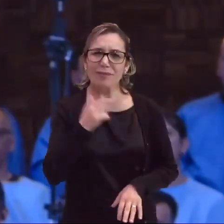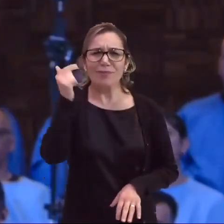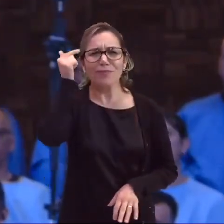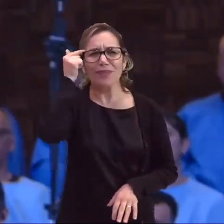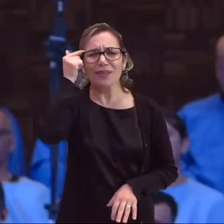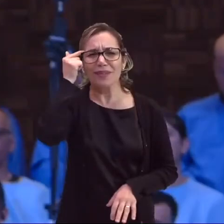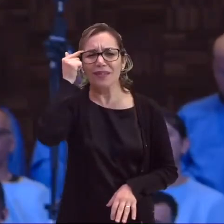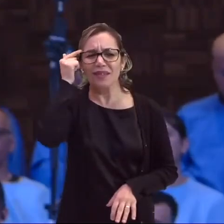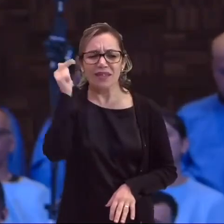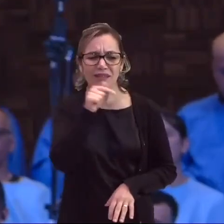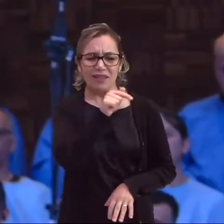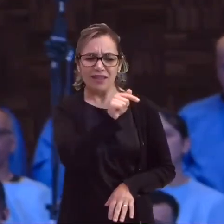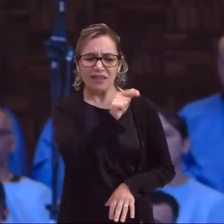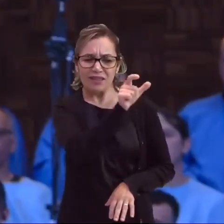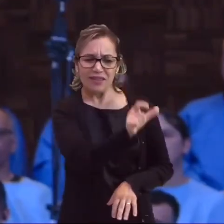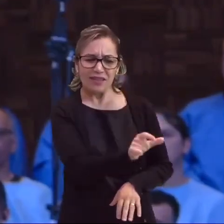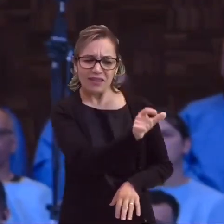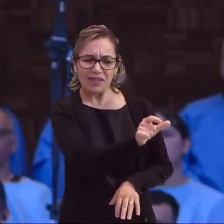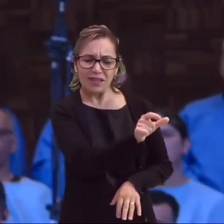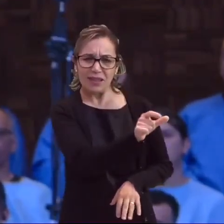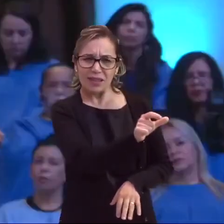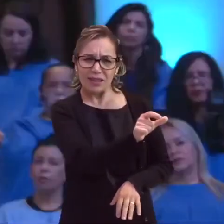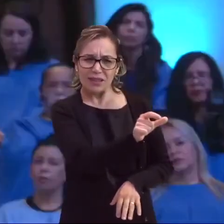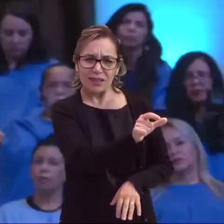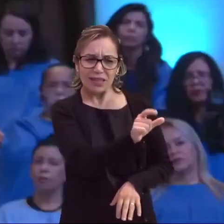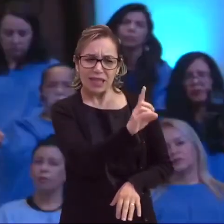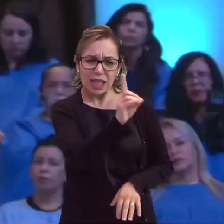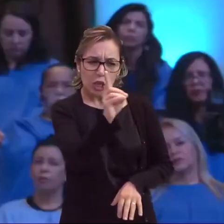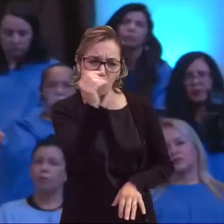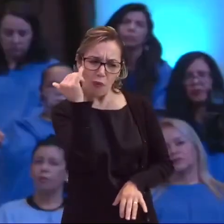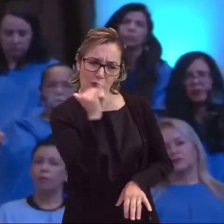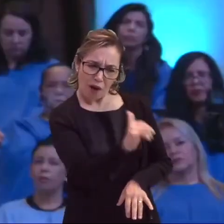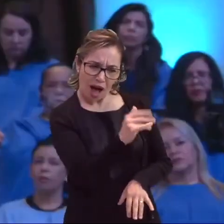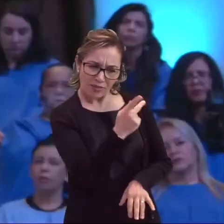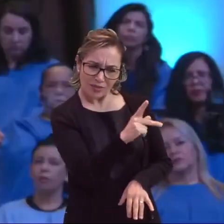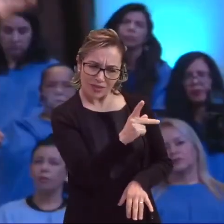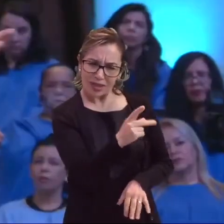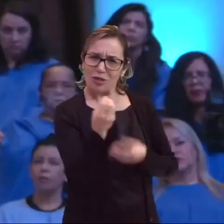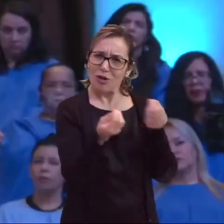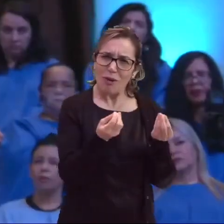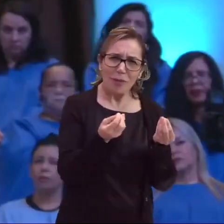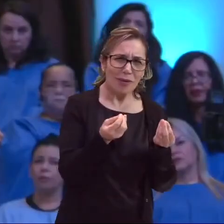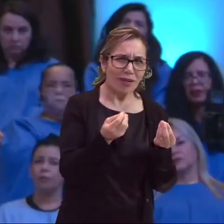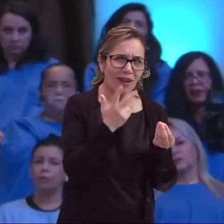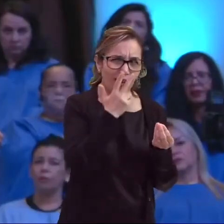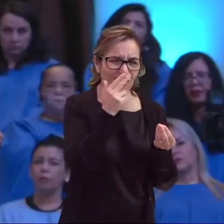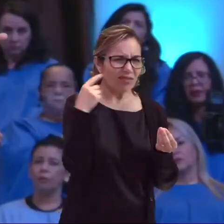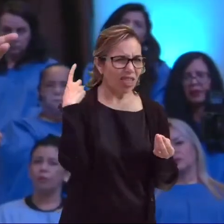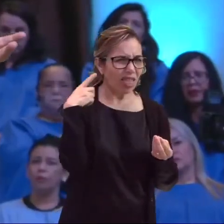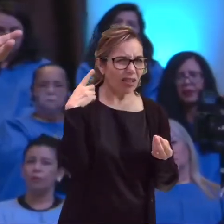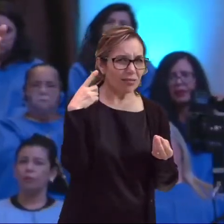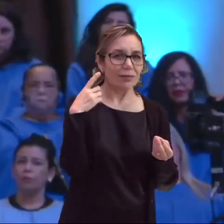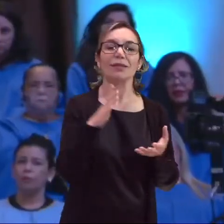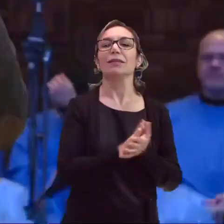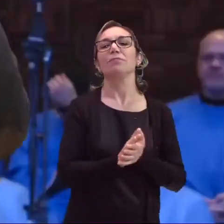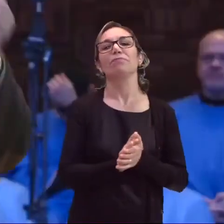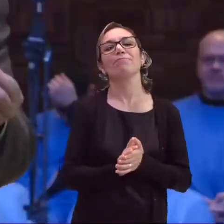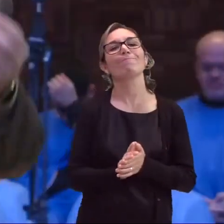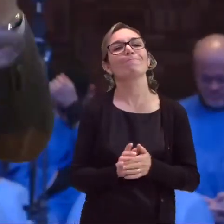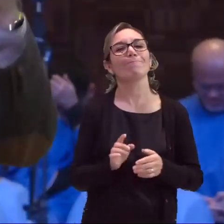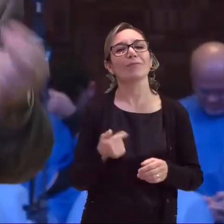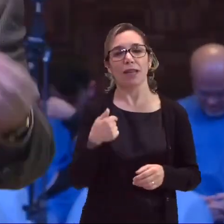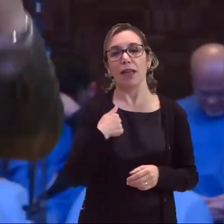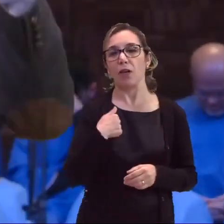maluco era doido ouvia vozes mas quando eu cheguei na minha casa eu só tinha 12 anos de idade eu